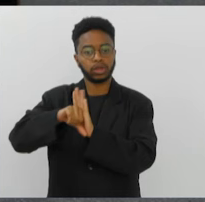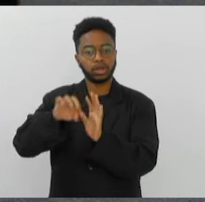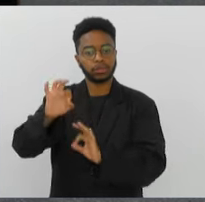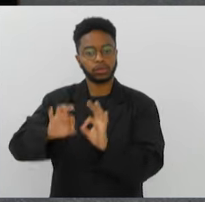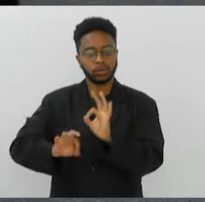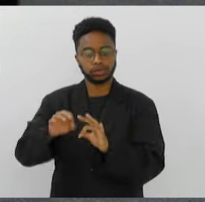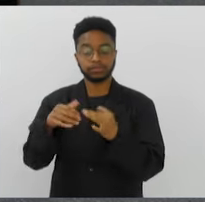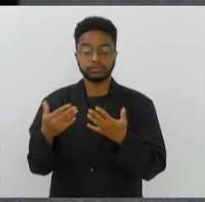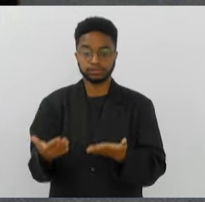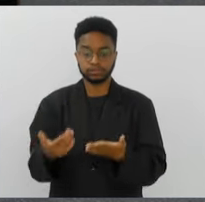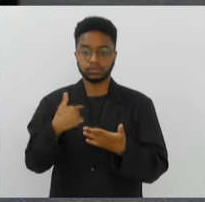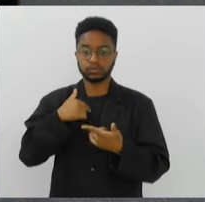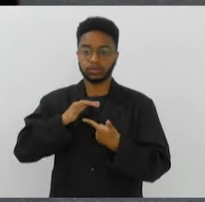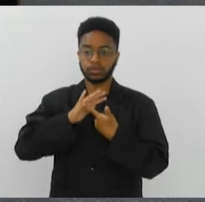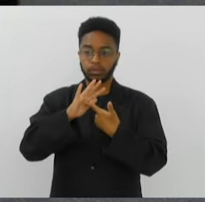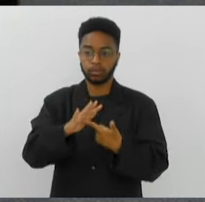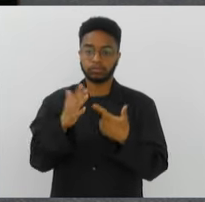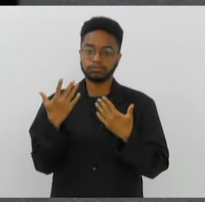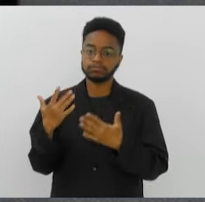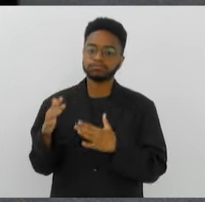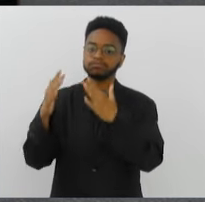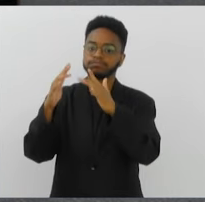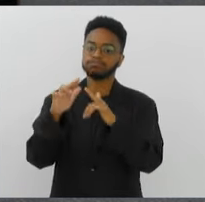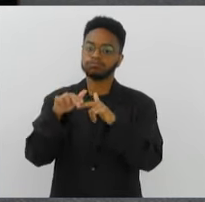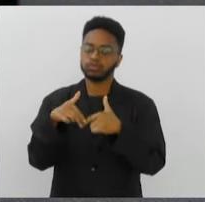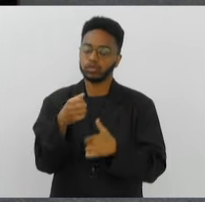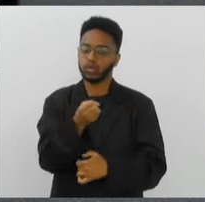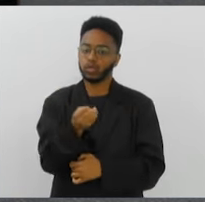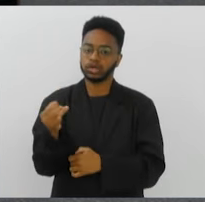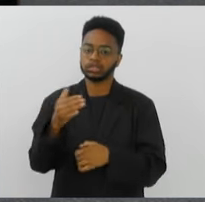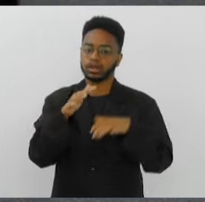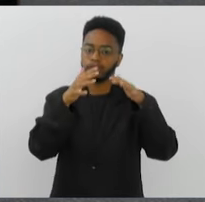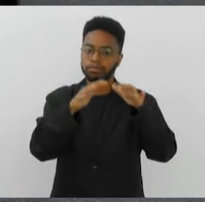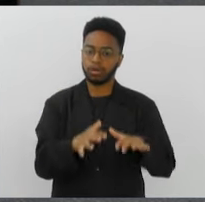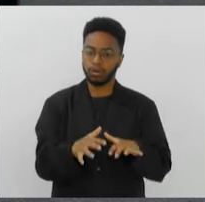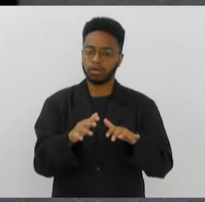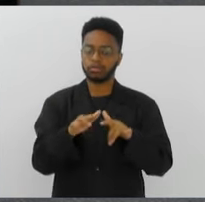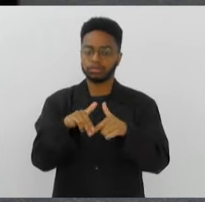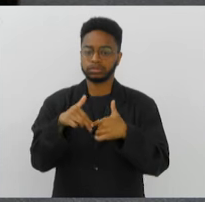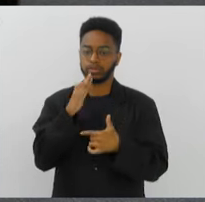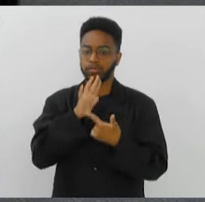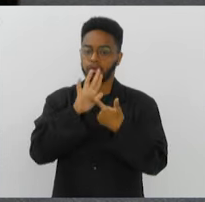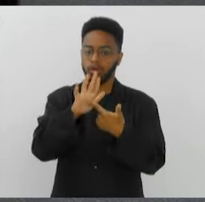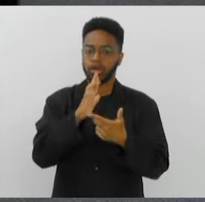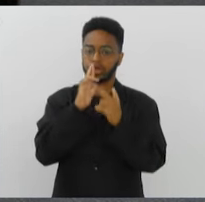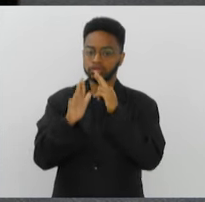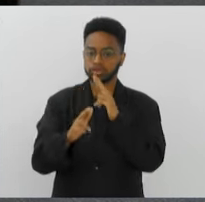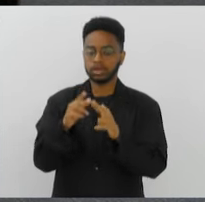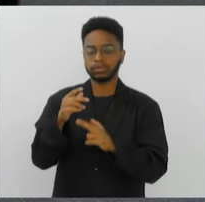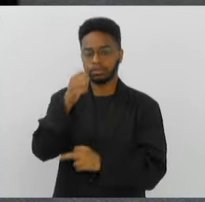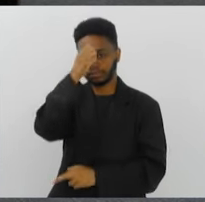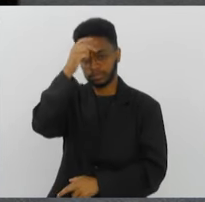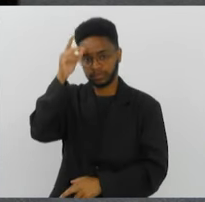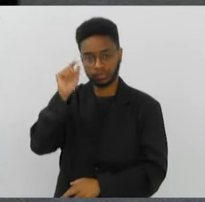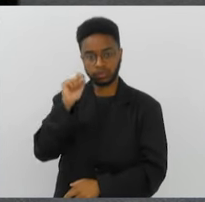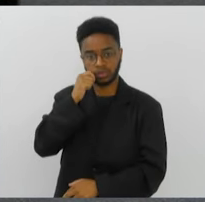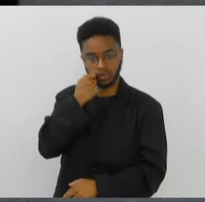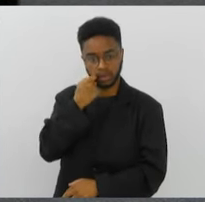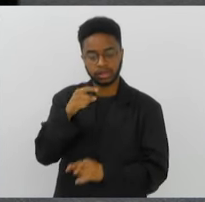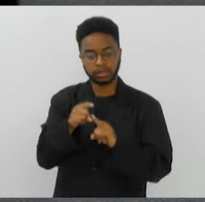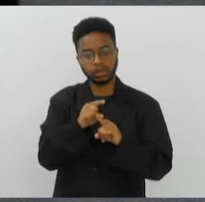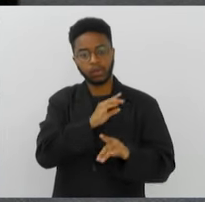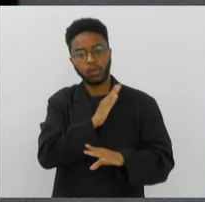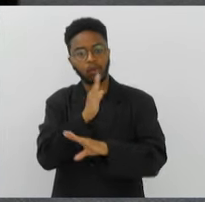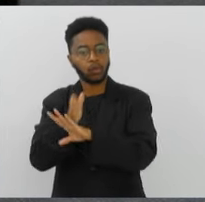né, essa celebração desse número, dos resultados do prefeito Eduardo Paes à frente da gestão no enfrentamento ao crime